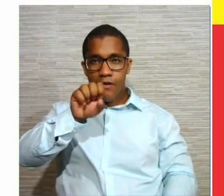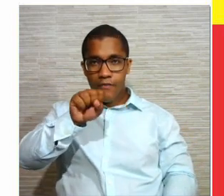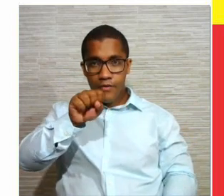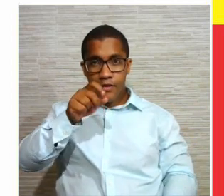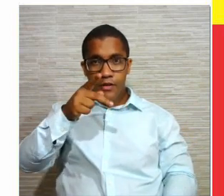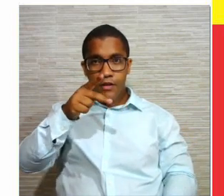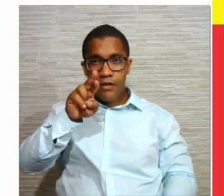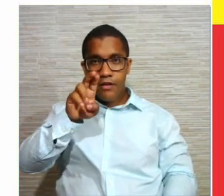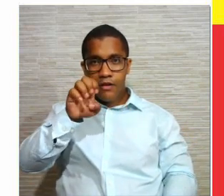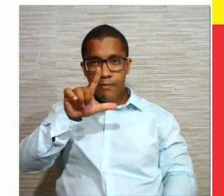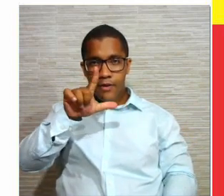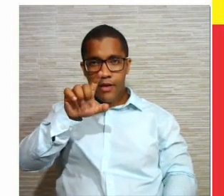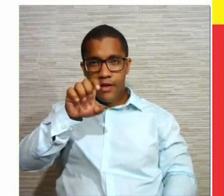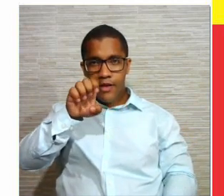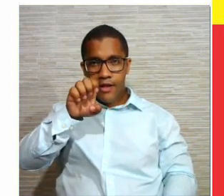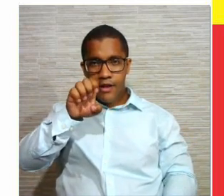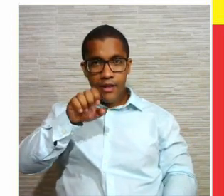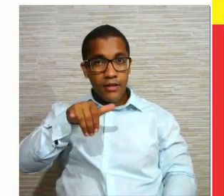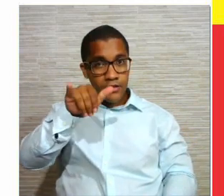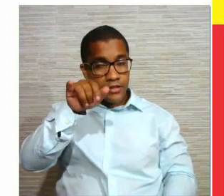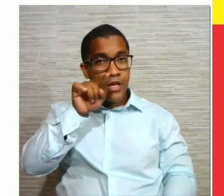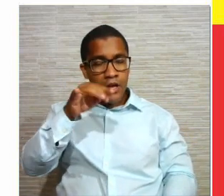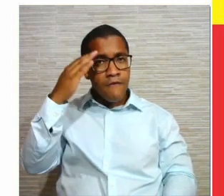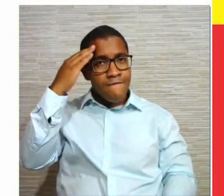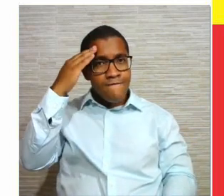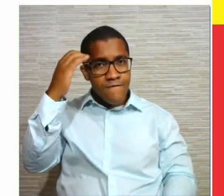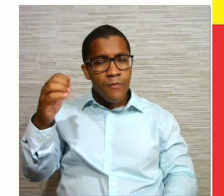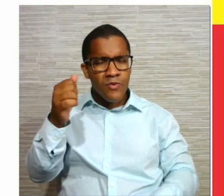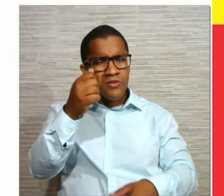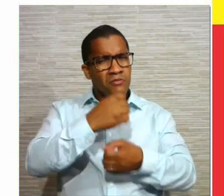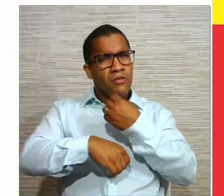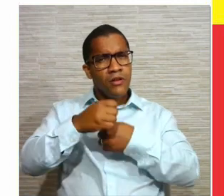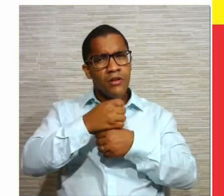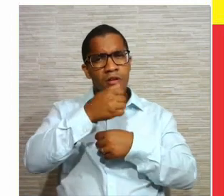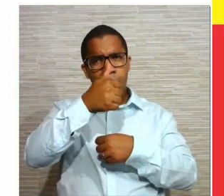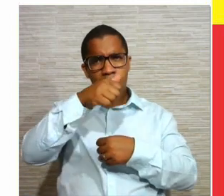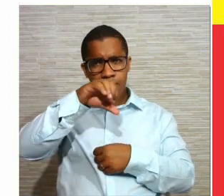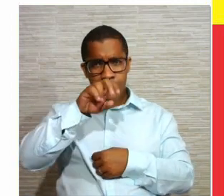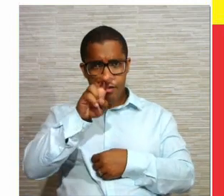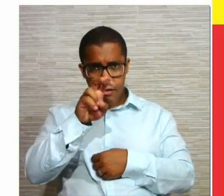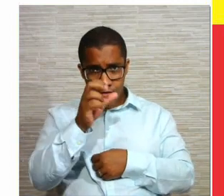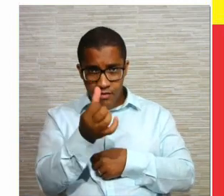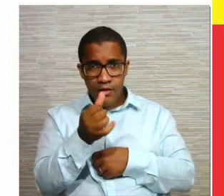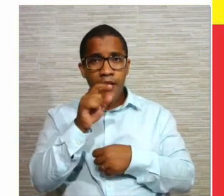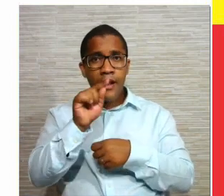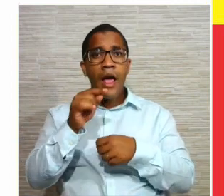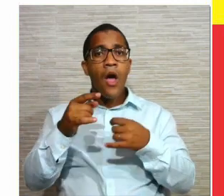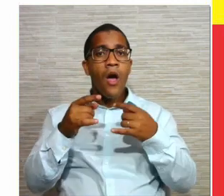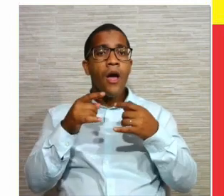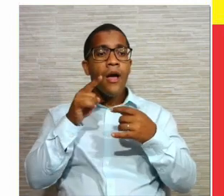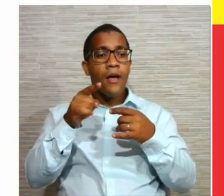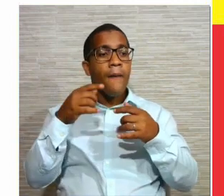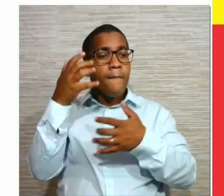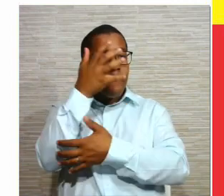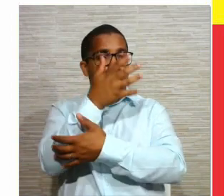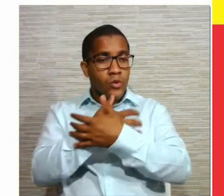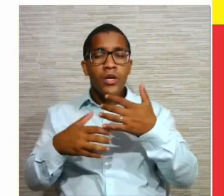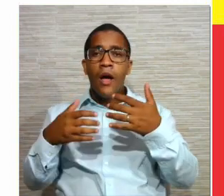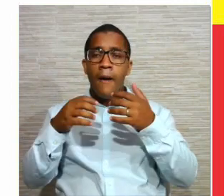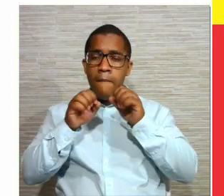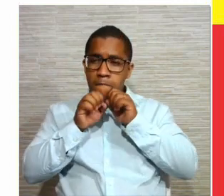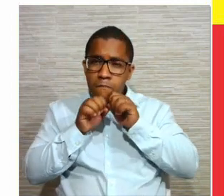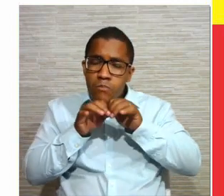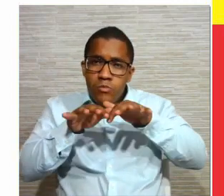em 1956, o rock and roll se tornou um objeto angular, certo, da indústria musical